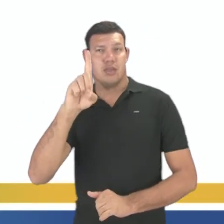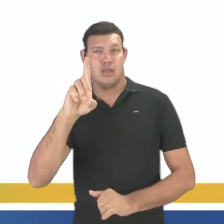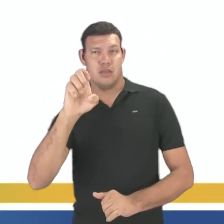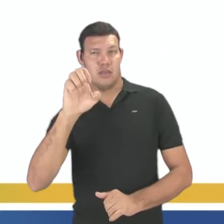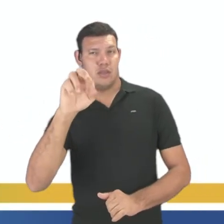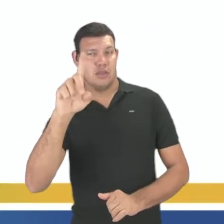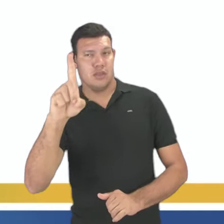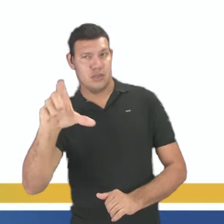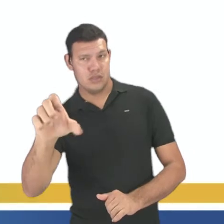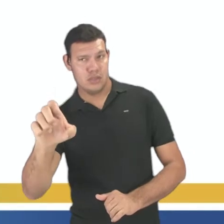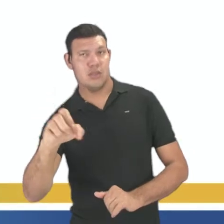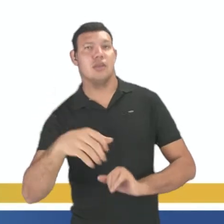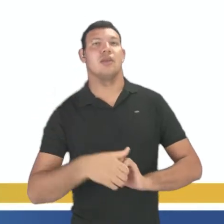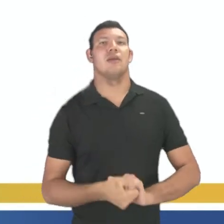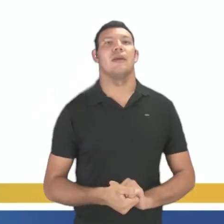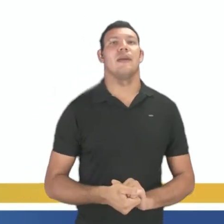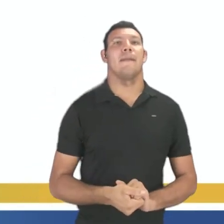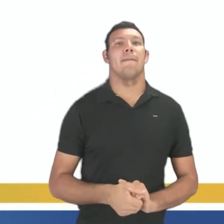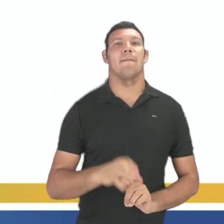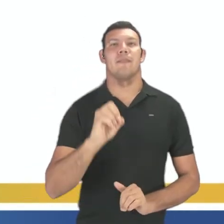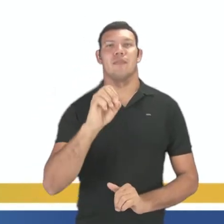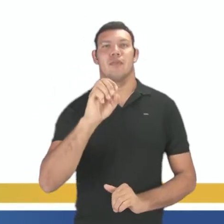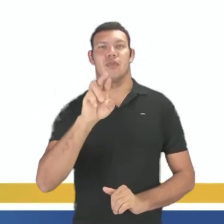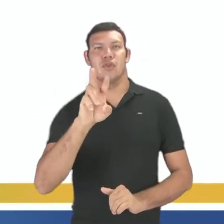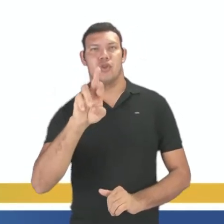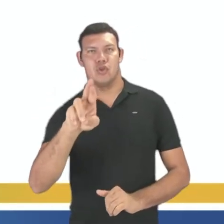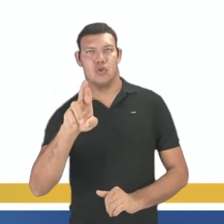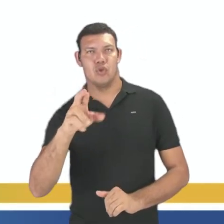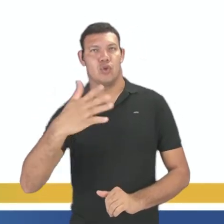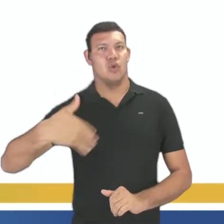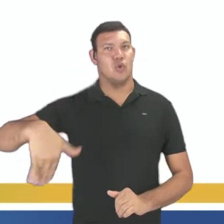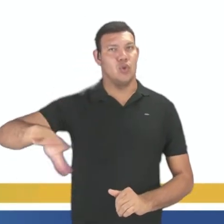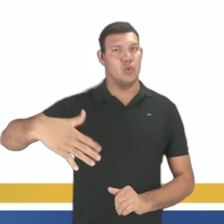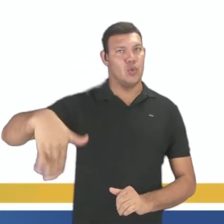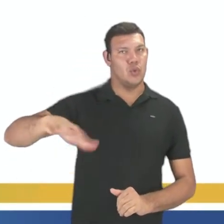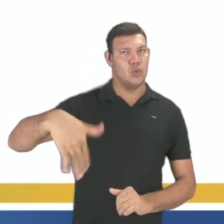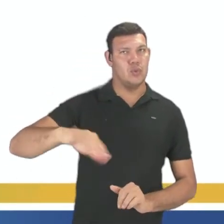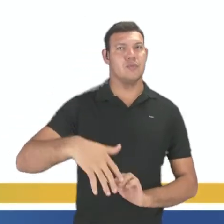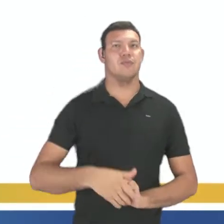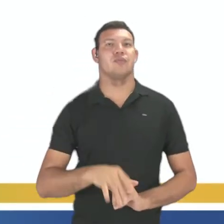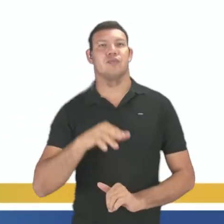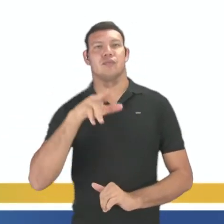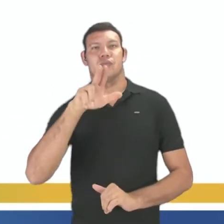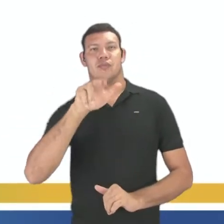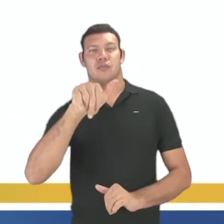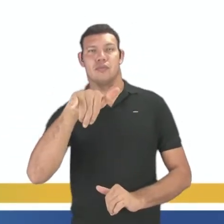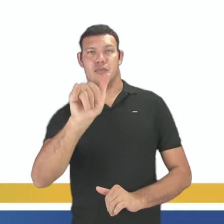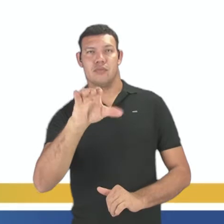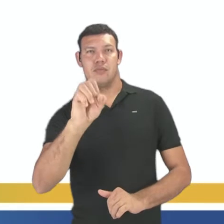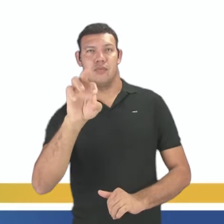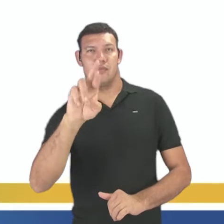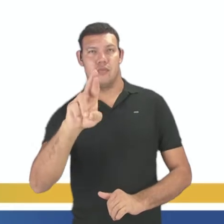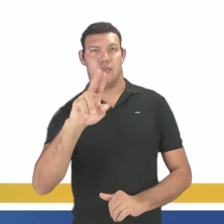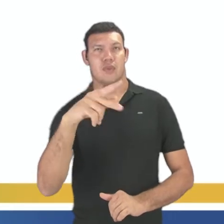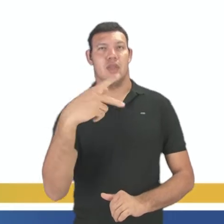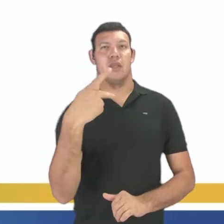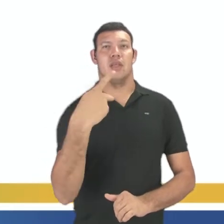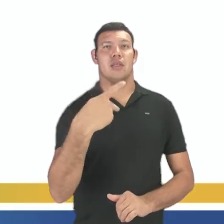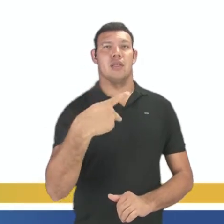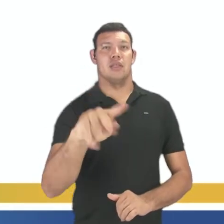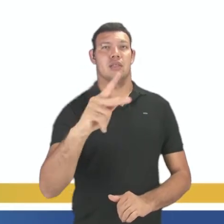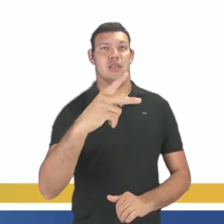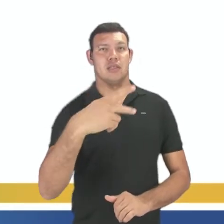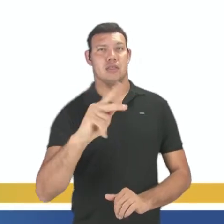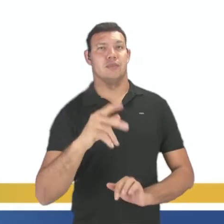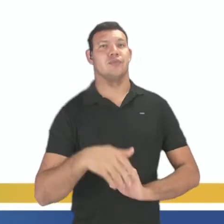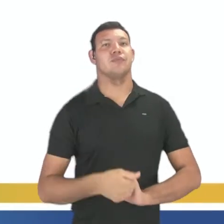aí? Pronomes possessivos. Os adjetivos possessivos nós já vimos em aulas anteriores. My, your, his, her, its,